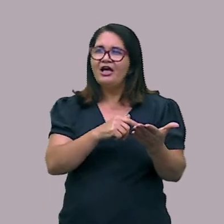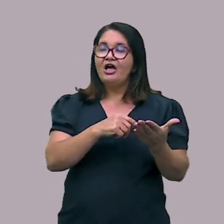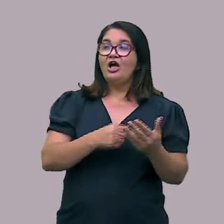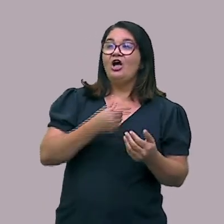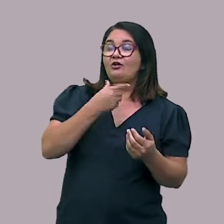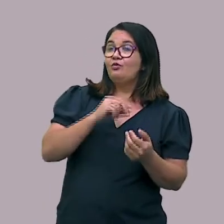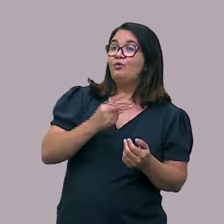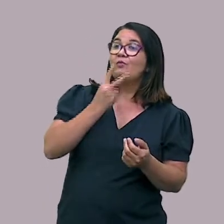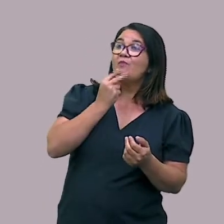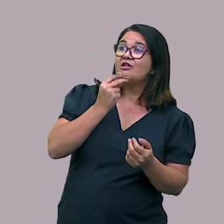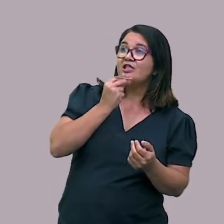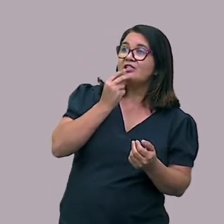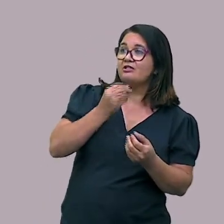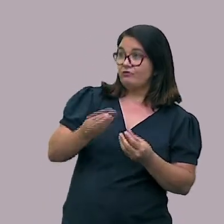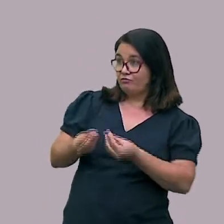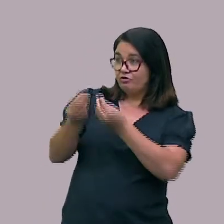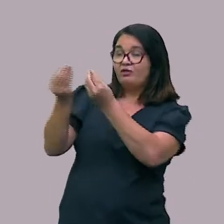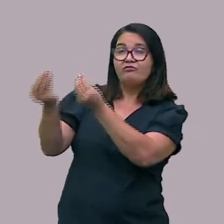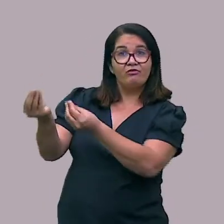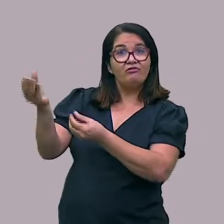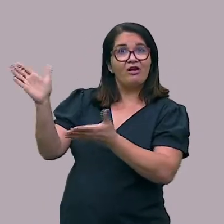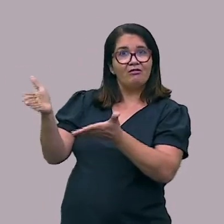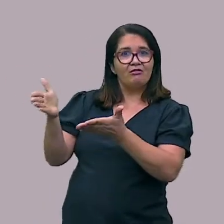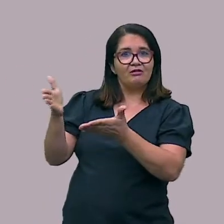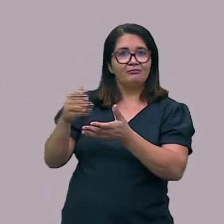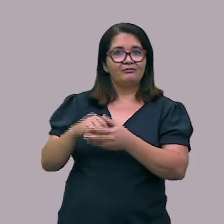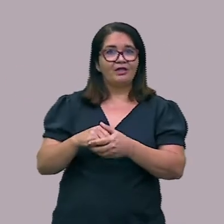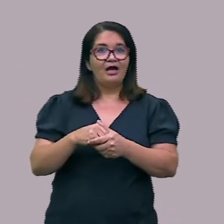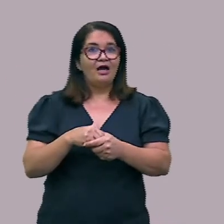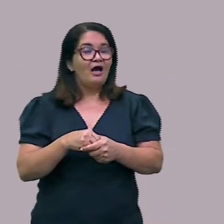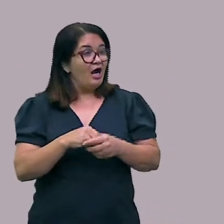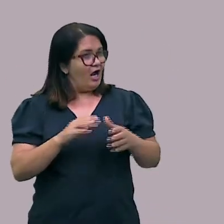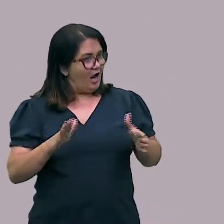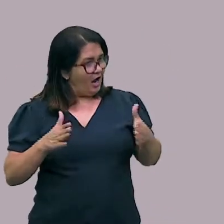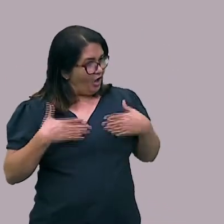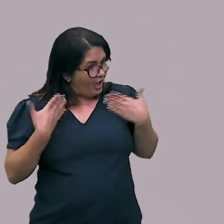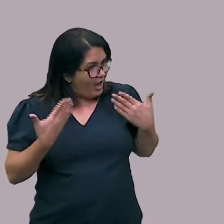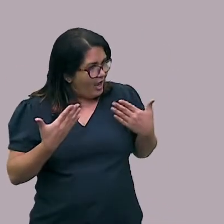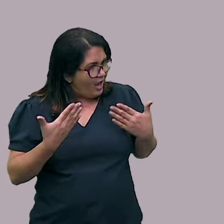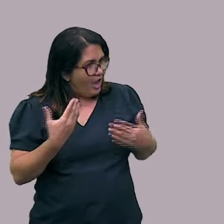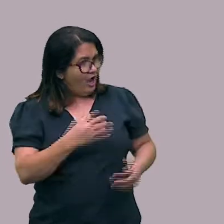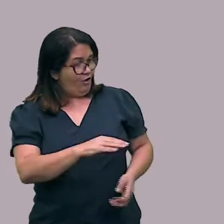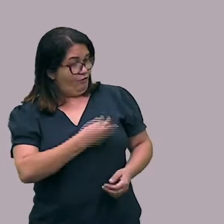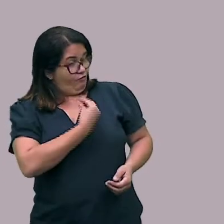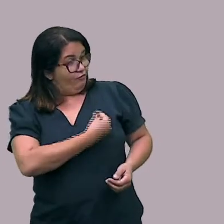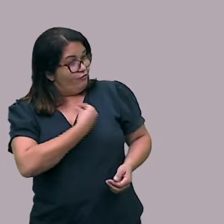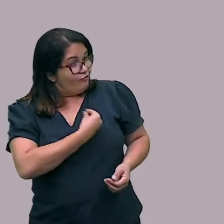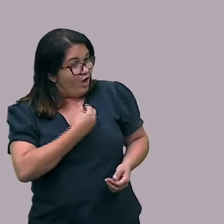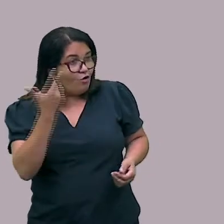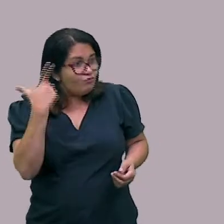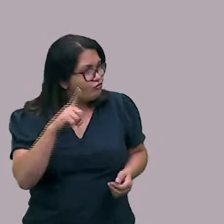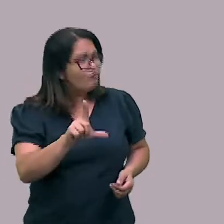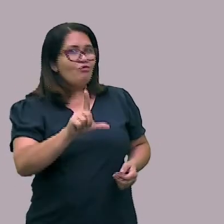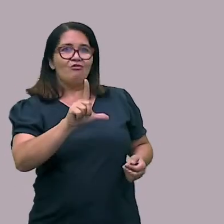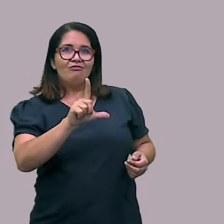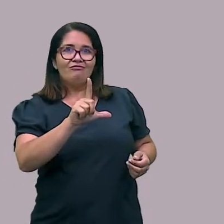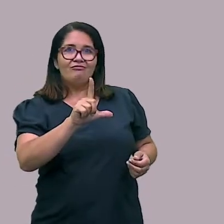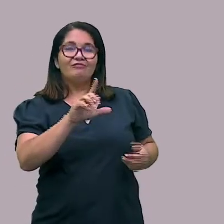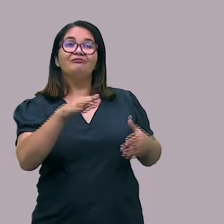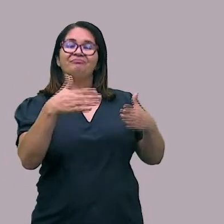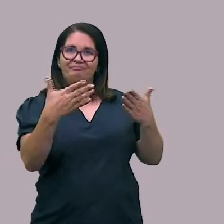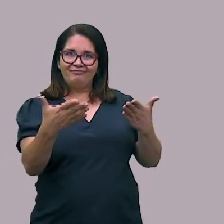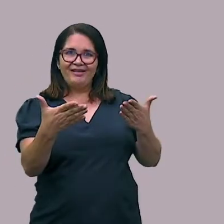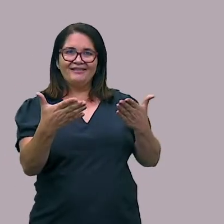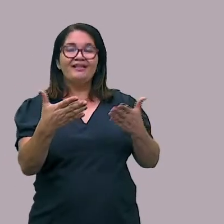Ressuscitou? Aqui podemos perceber que o rapaz quis dizer que leu uma obra, um livro do Machado